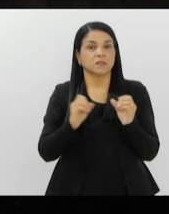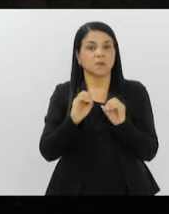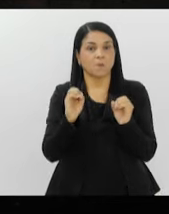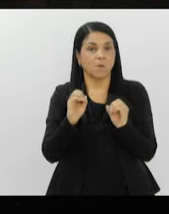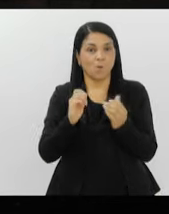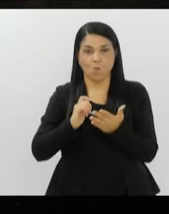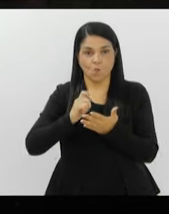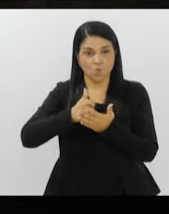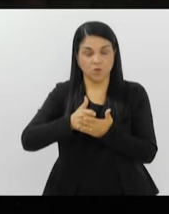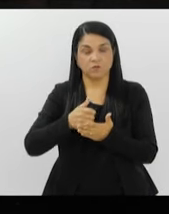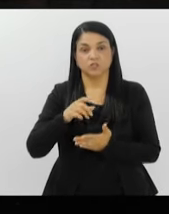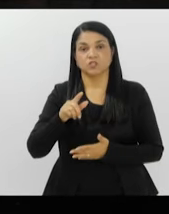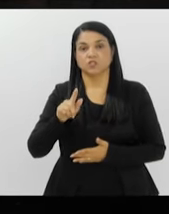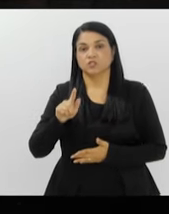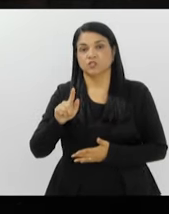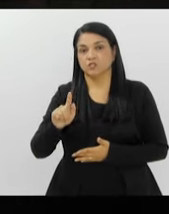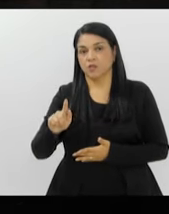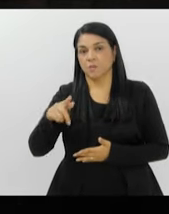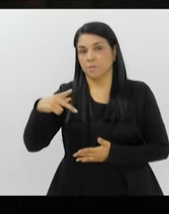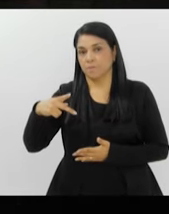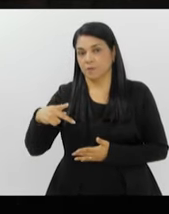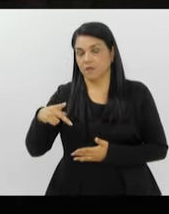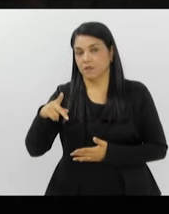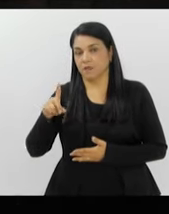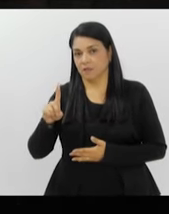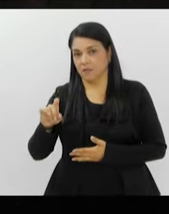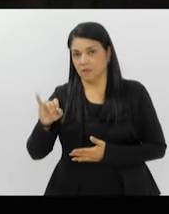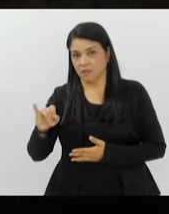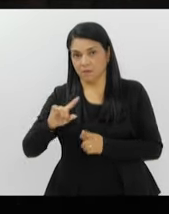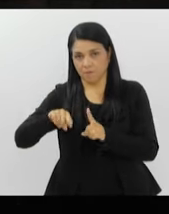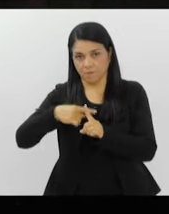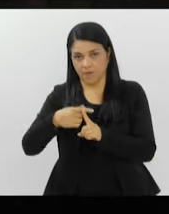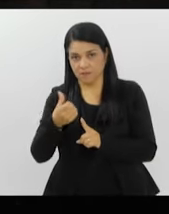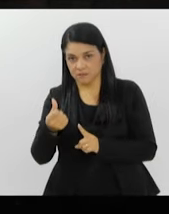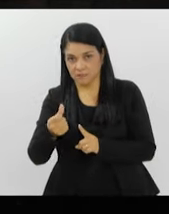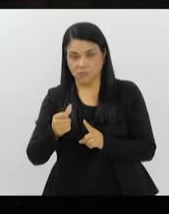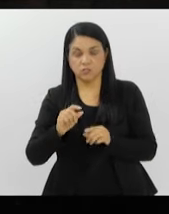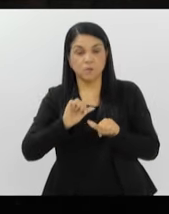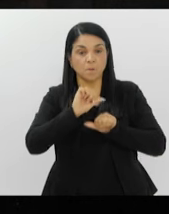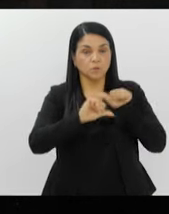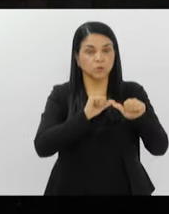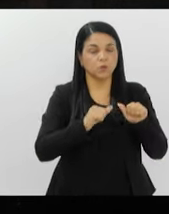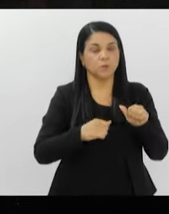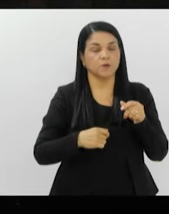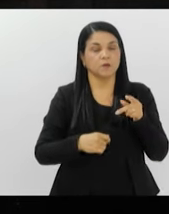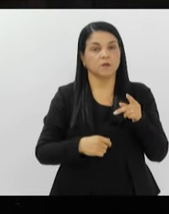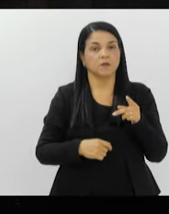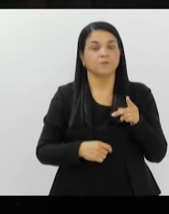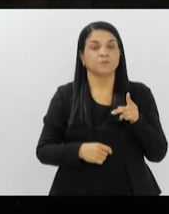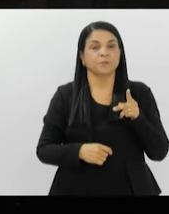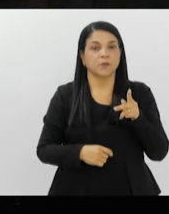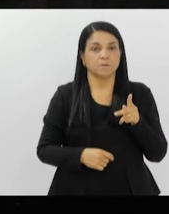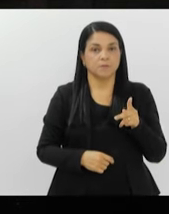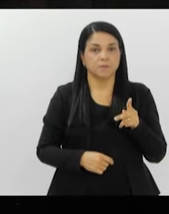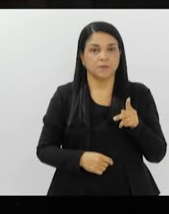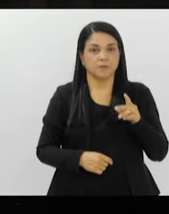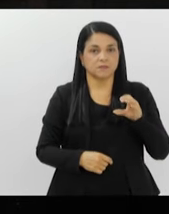+ 6 para o IPCA + 4 e foi uma